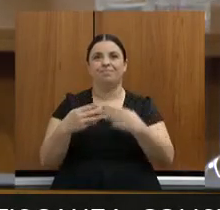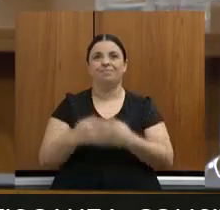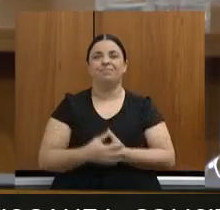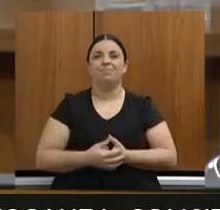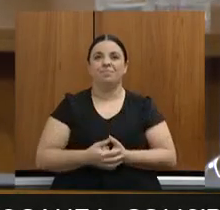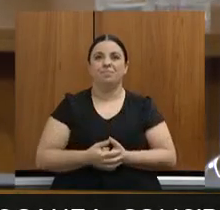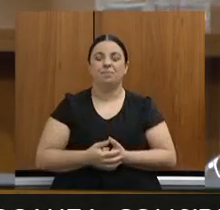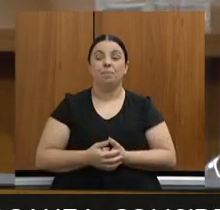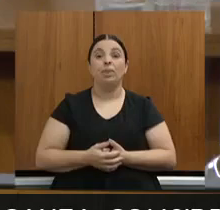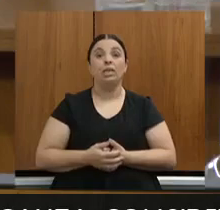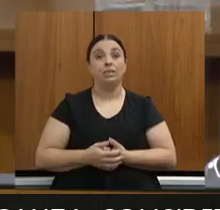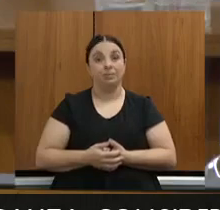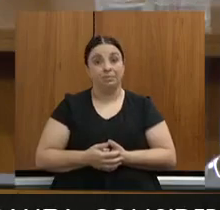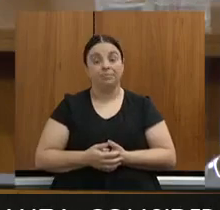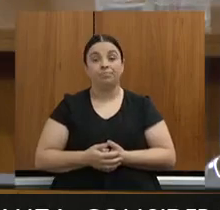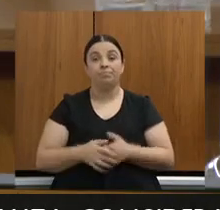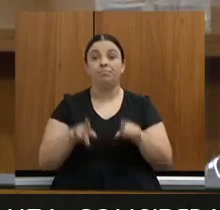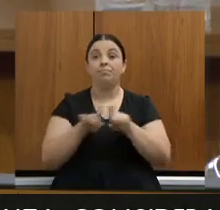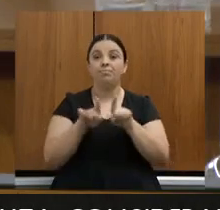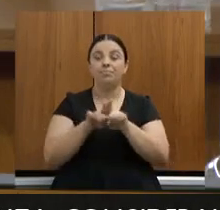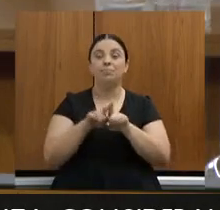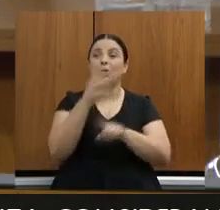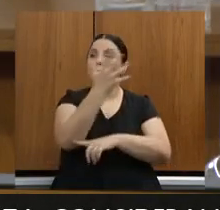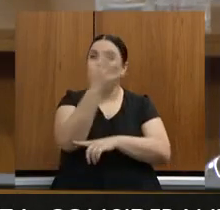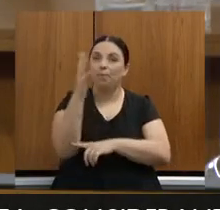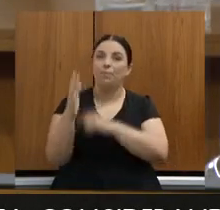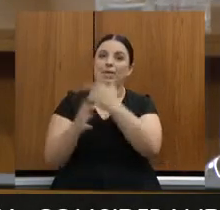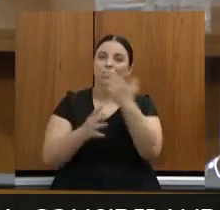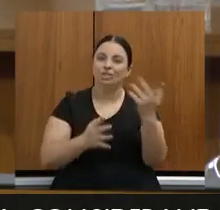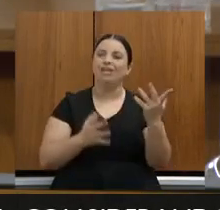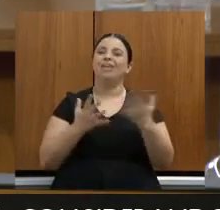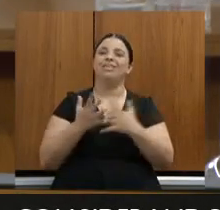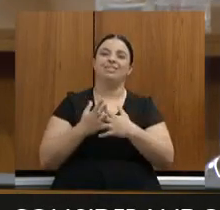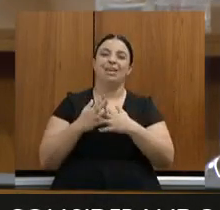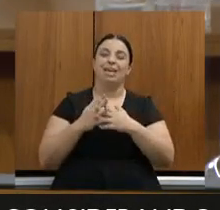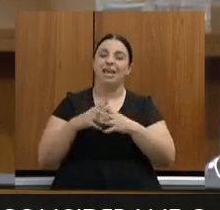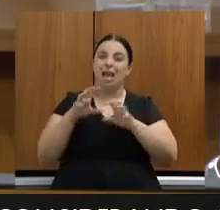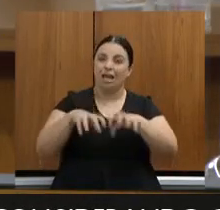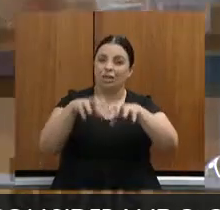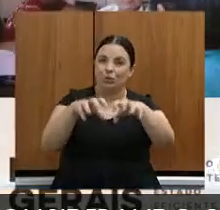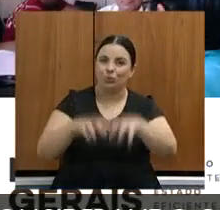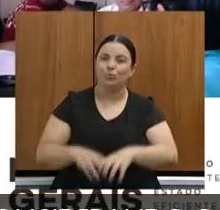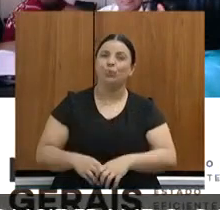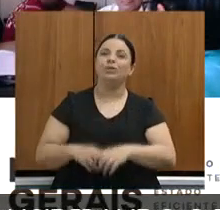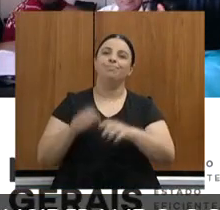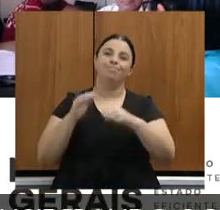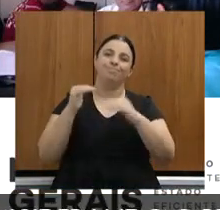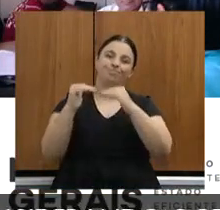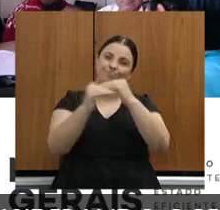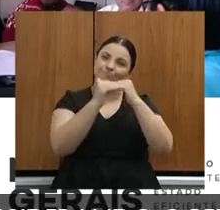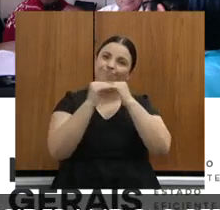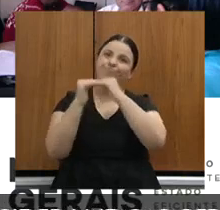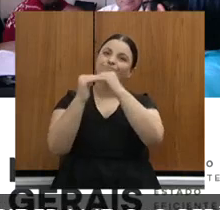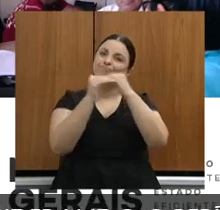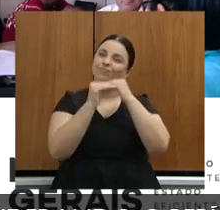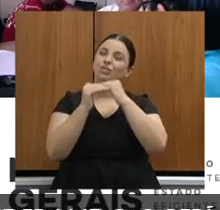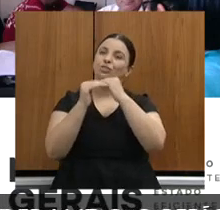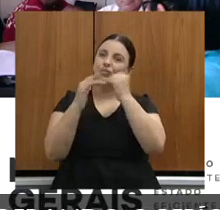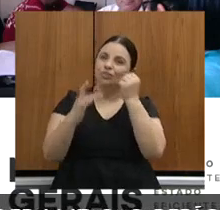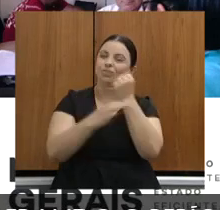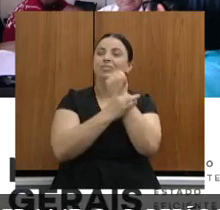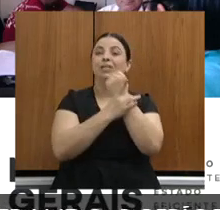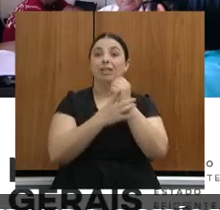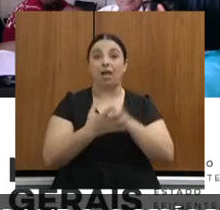e também atendimento no meio ambiente e Agricultura sustentável nesse ano estão sendo treinados agora que nós publicamos